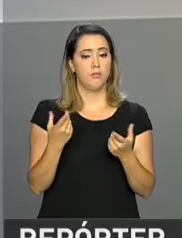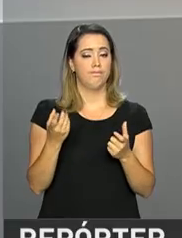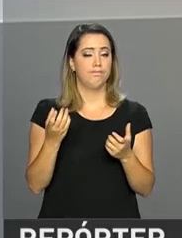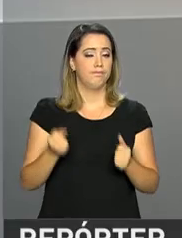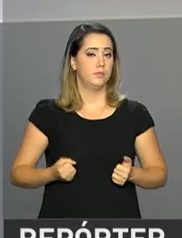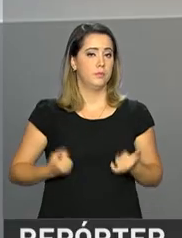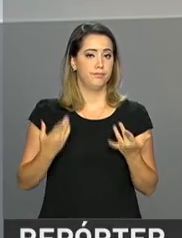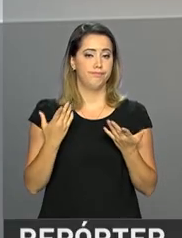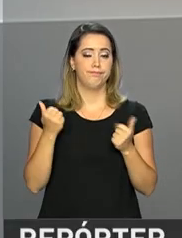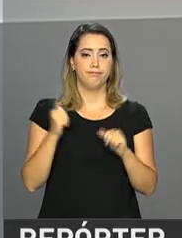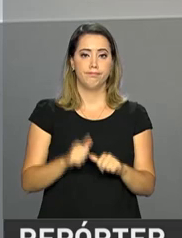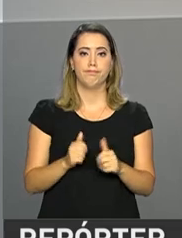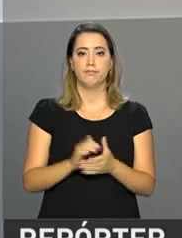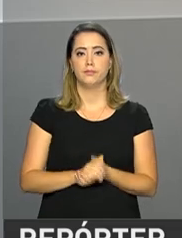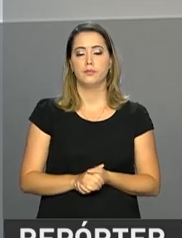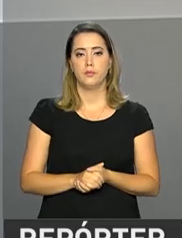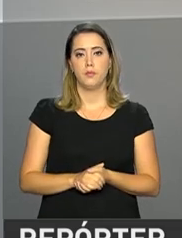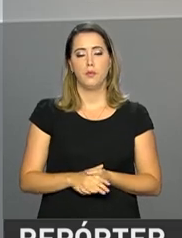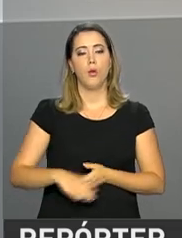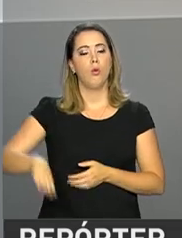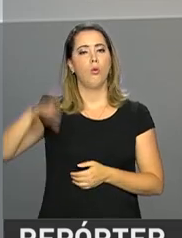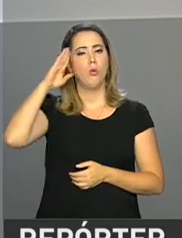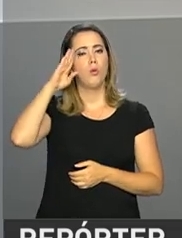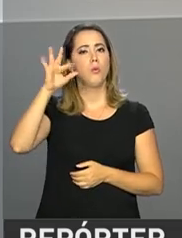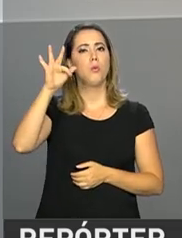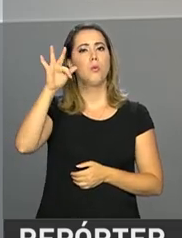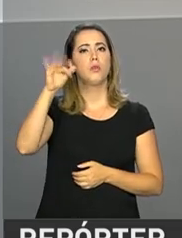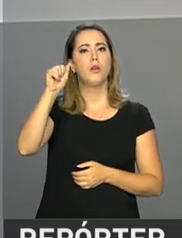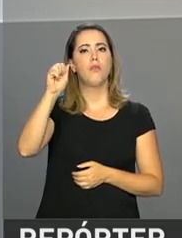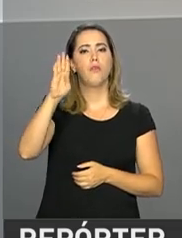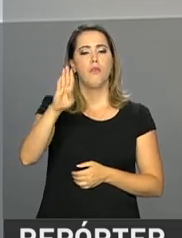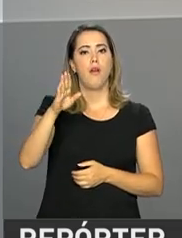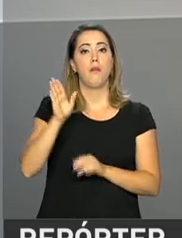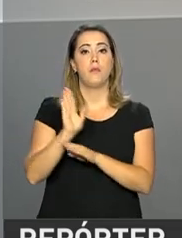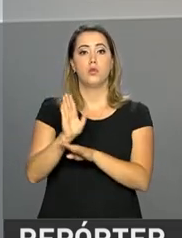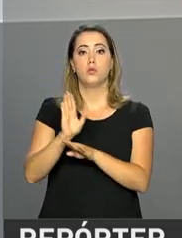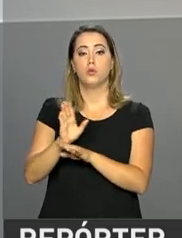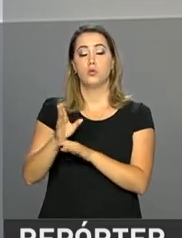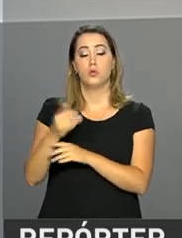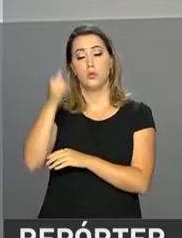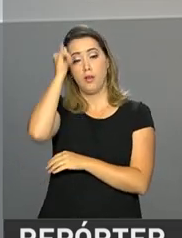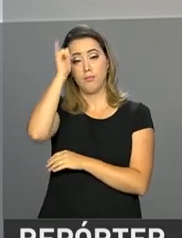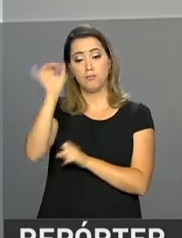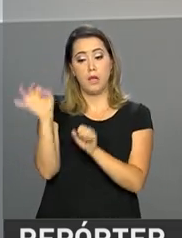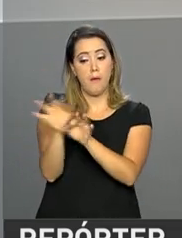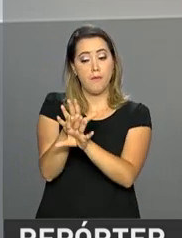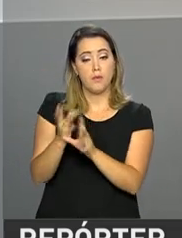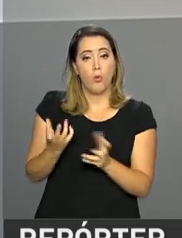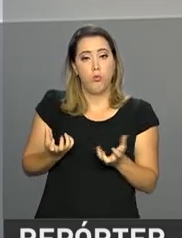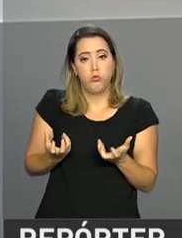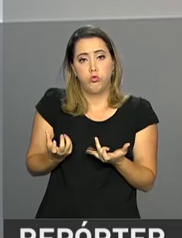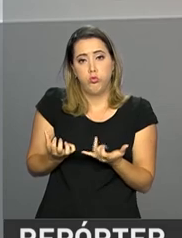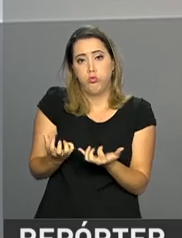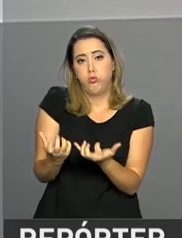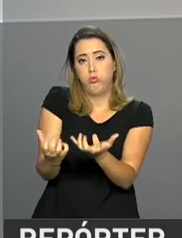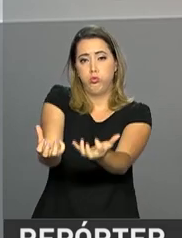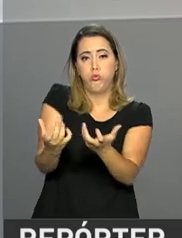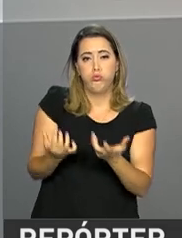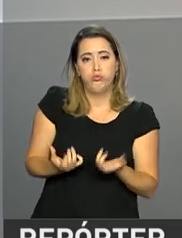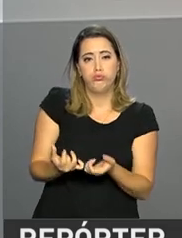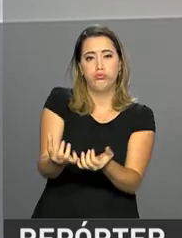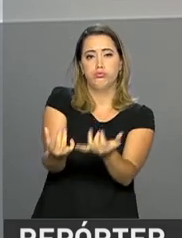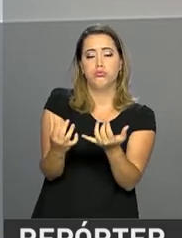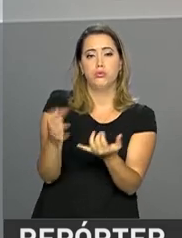insustentável. A Força Aérea Brasileira participa do combate ao incêndio que atingiu mais de 60 mil hectares, o que equivale